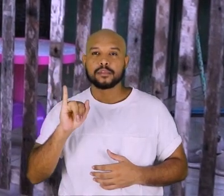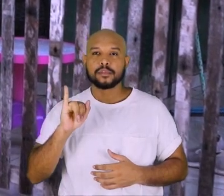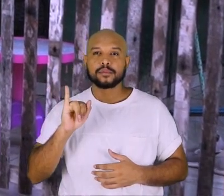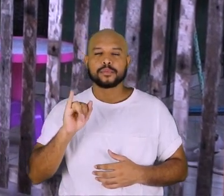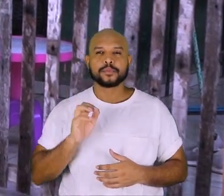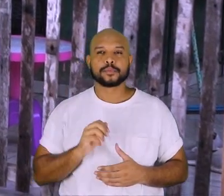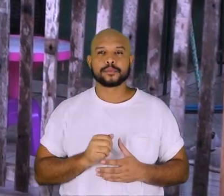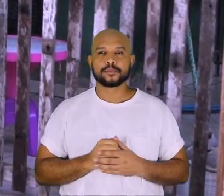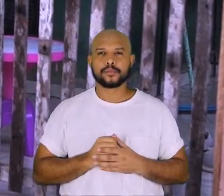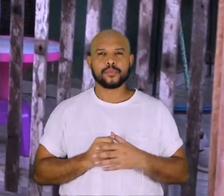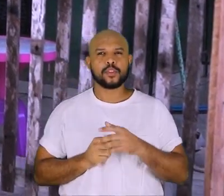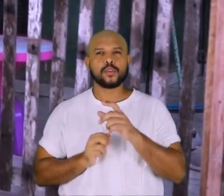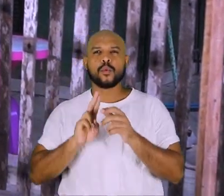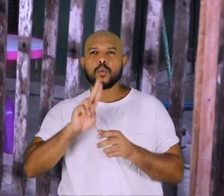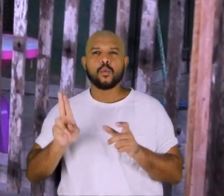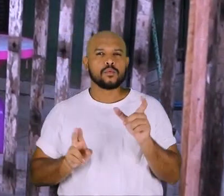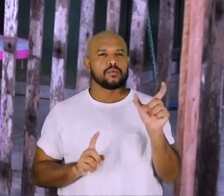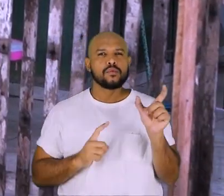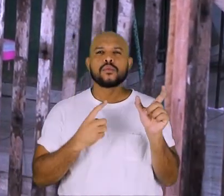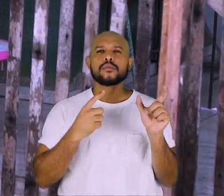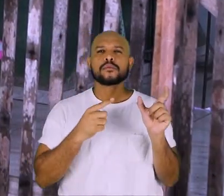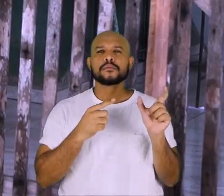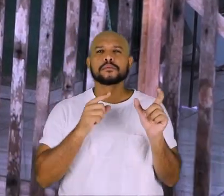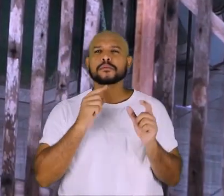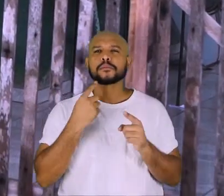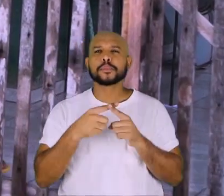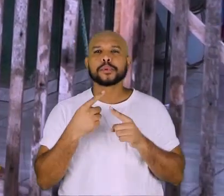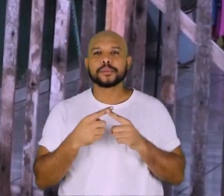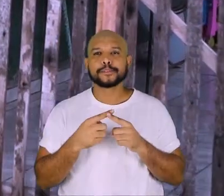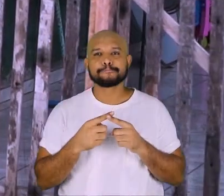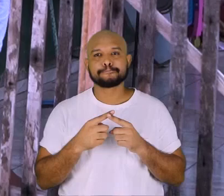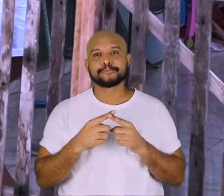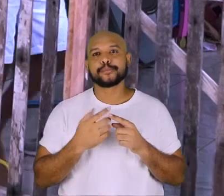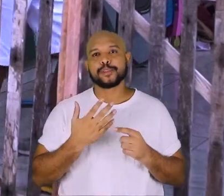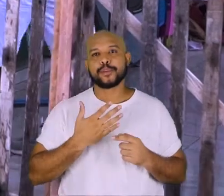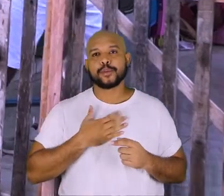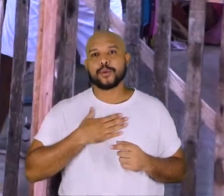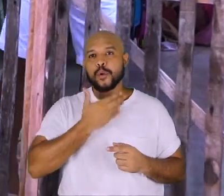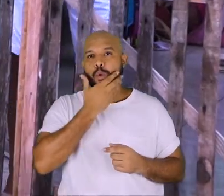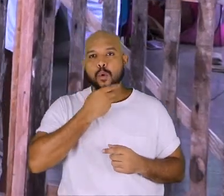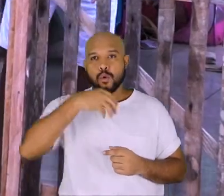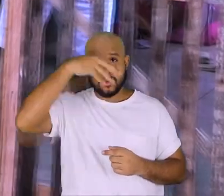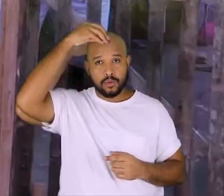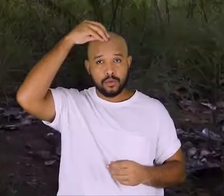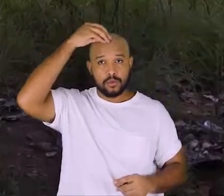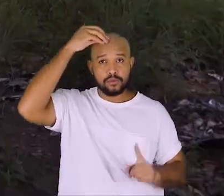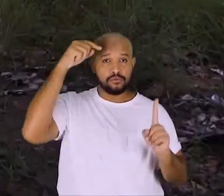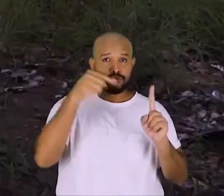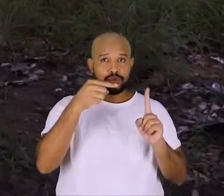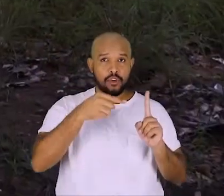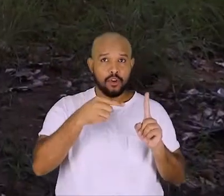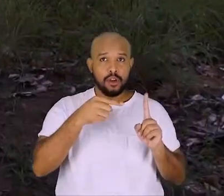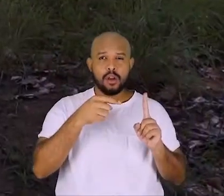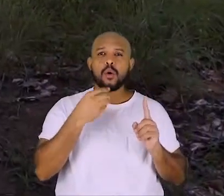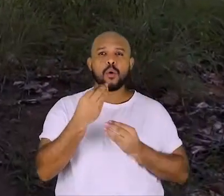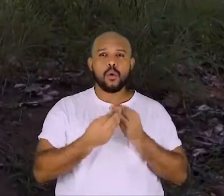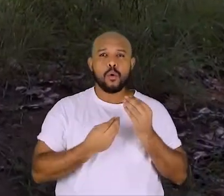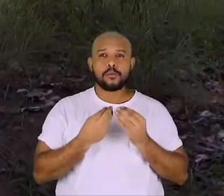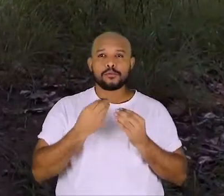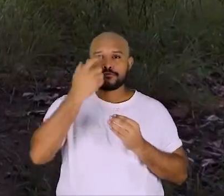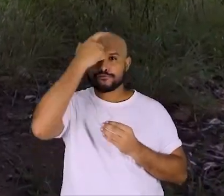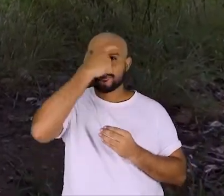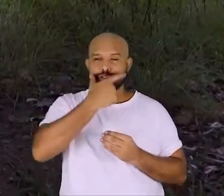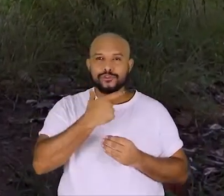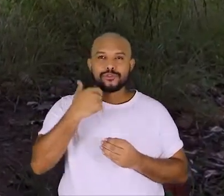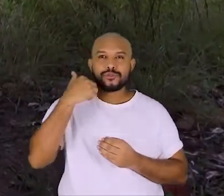Kurtikti é devido ao meu padrinho que colocou o meu nome, né? Ele pintava o rosto, então isso